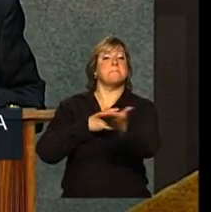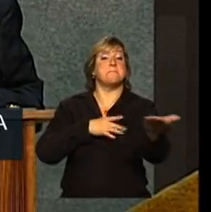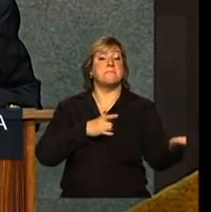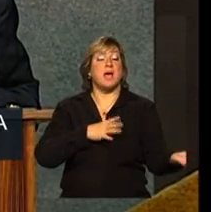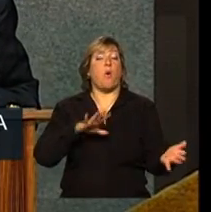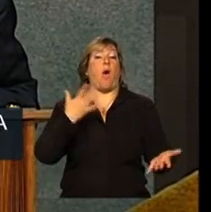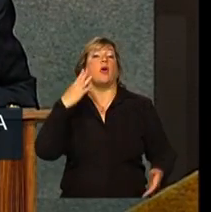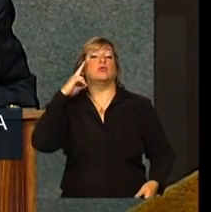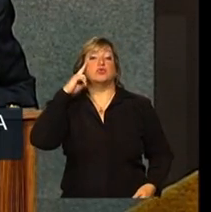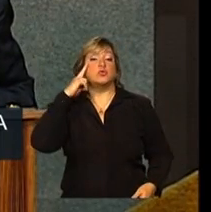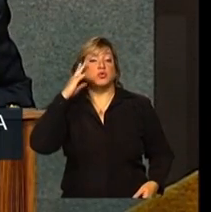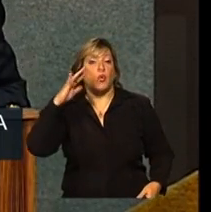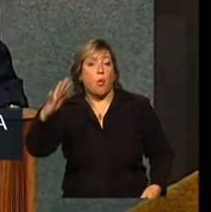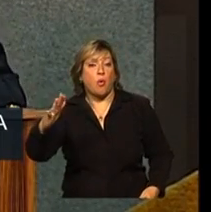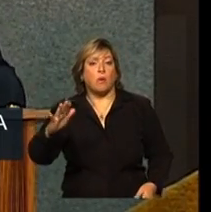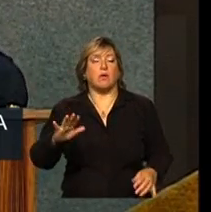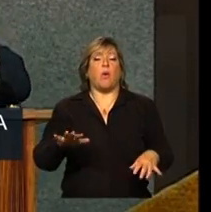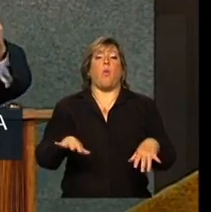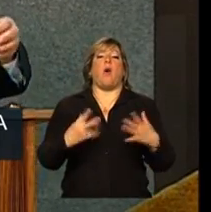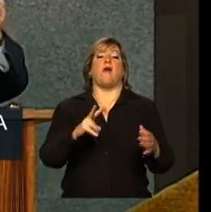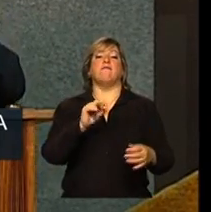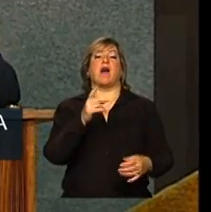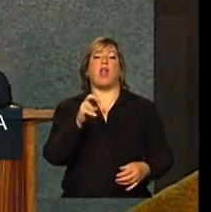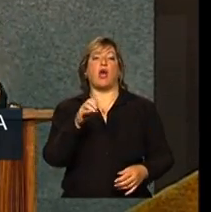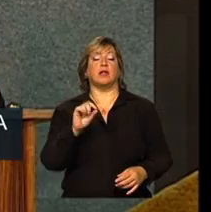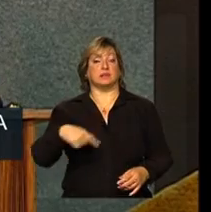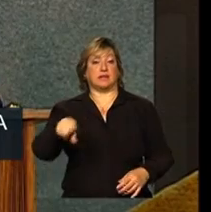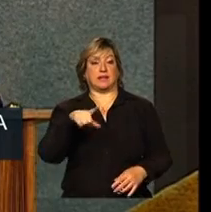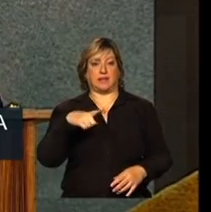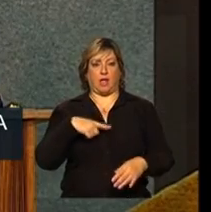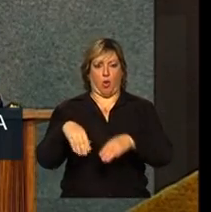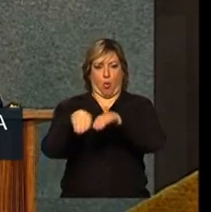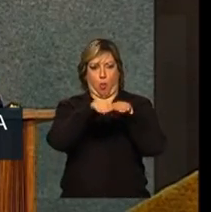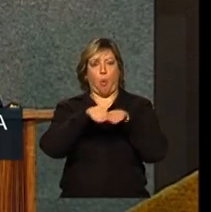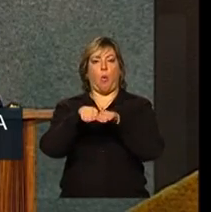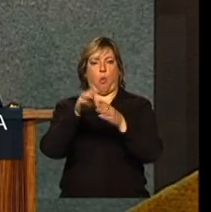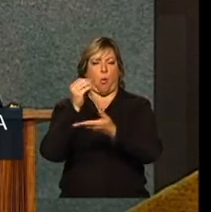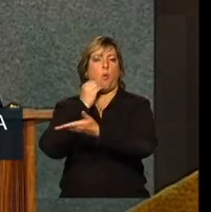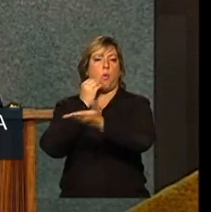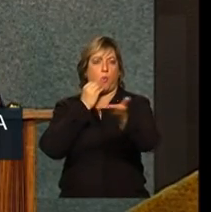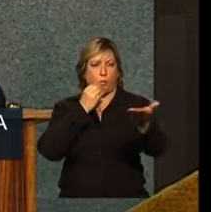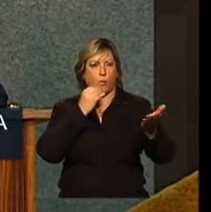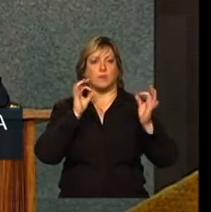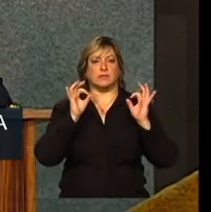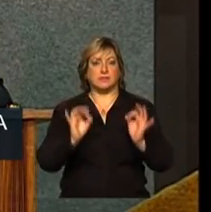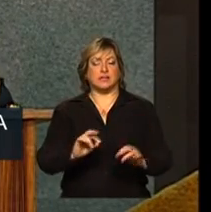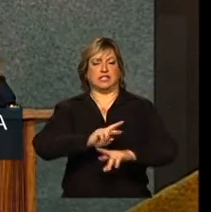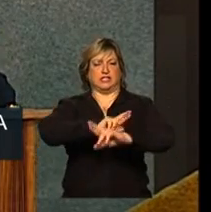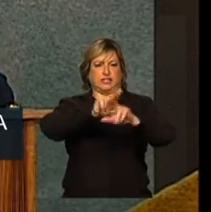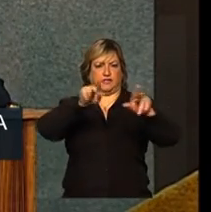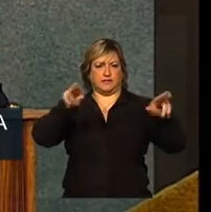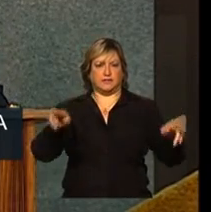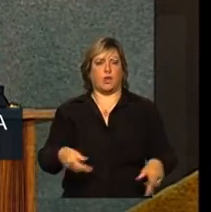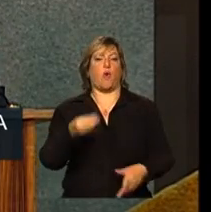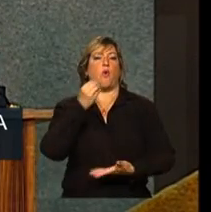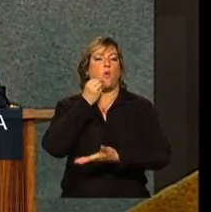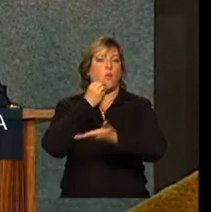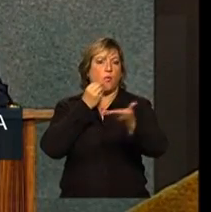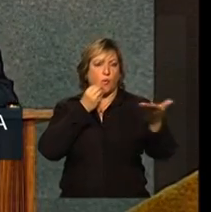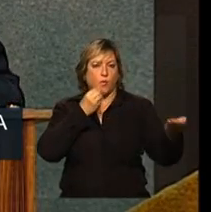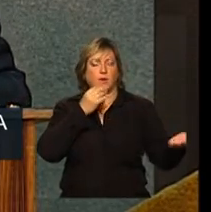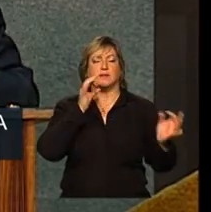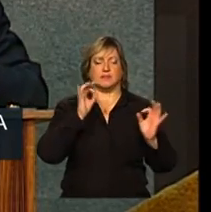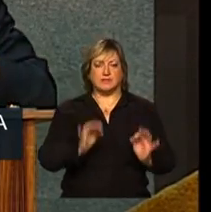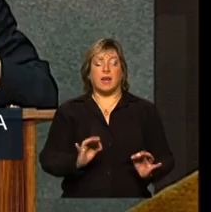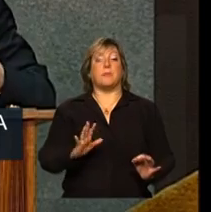sonhos, que valores, além da igualdade de oportunidades, da diversidade de oportunidades